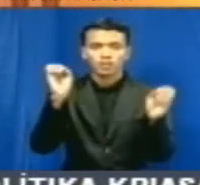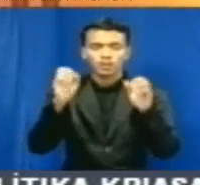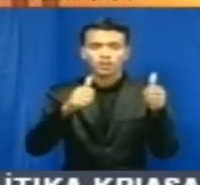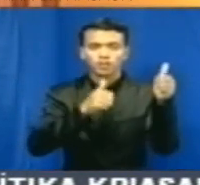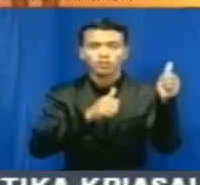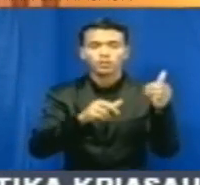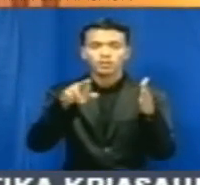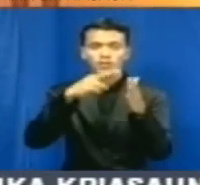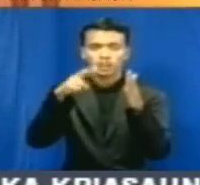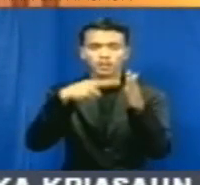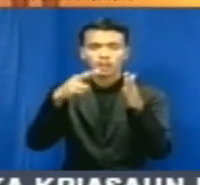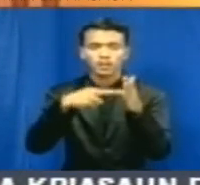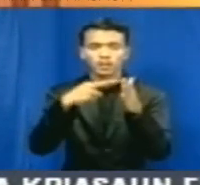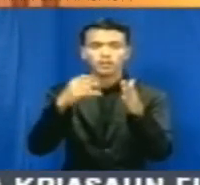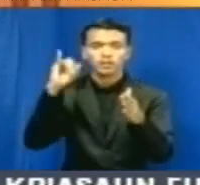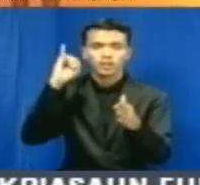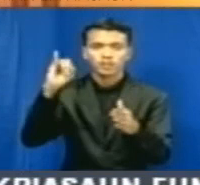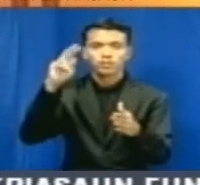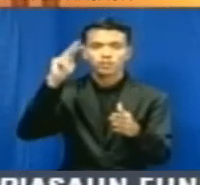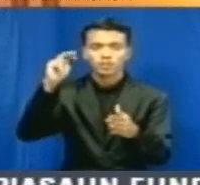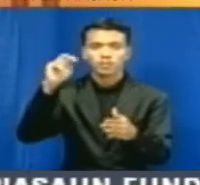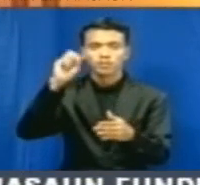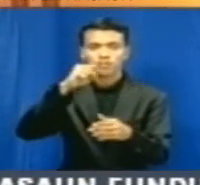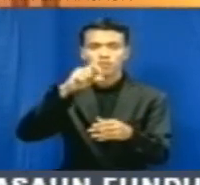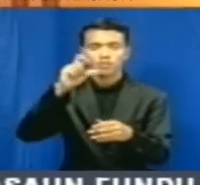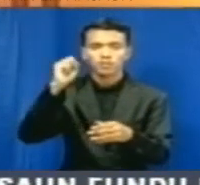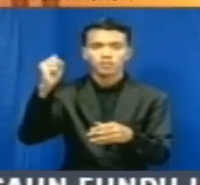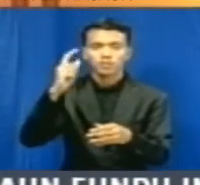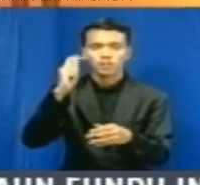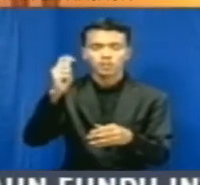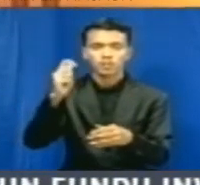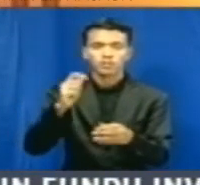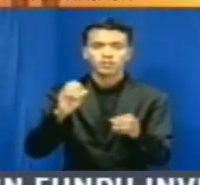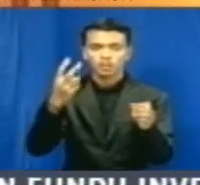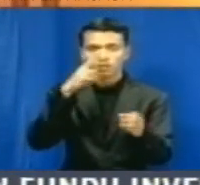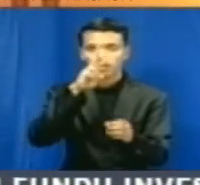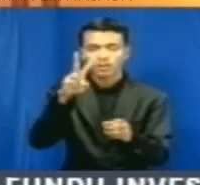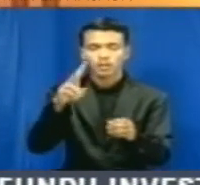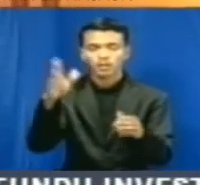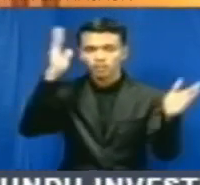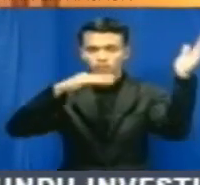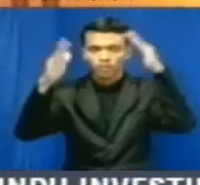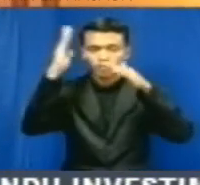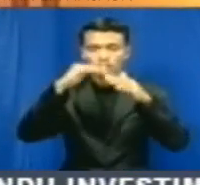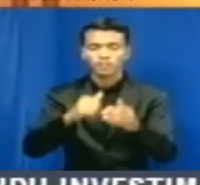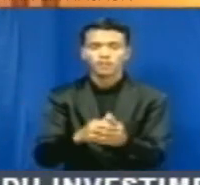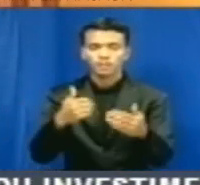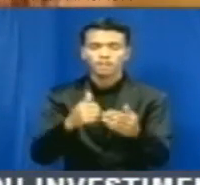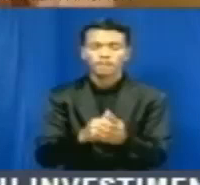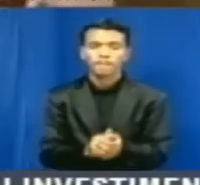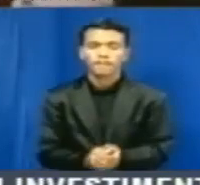formato Istituto Nazionale Scienza e Tecnologia, ma che identifica problema balon.